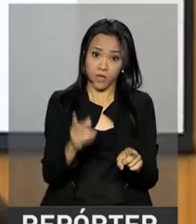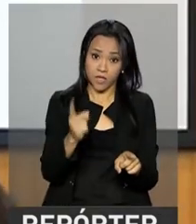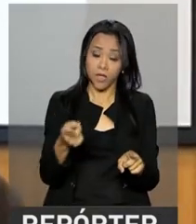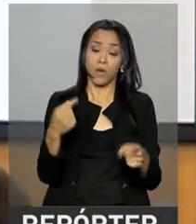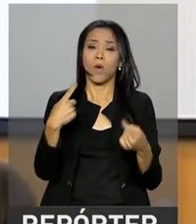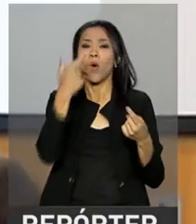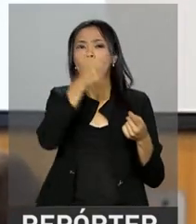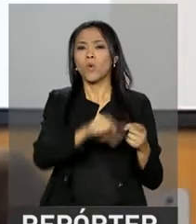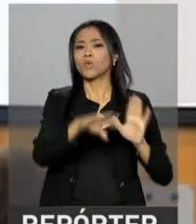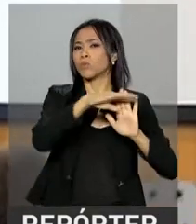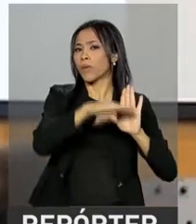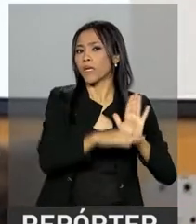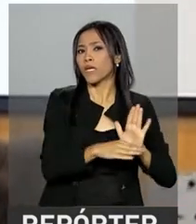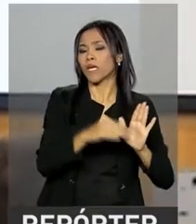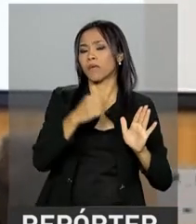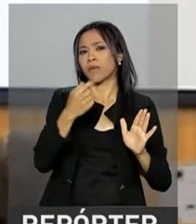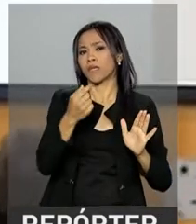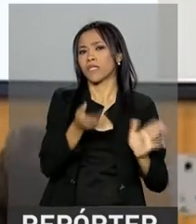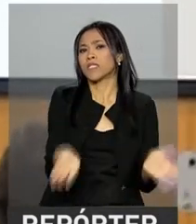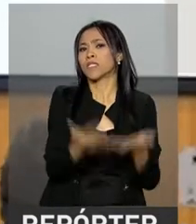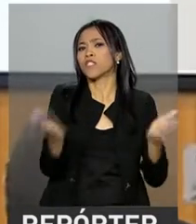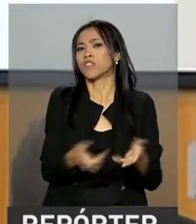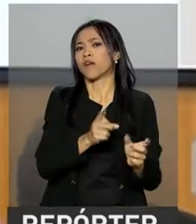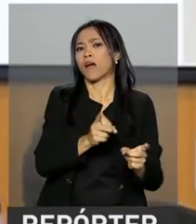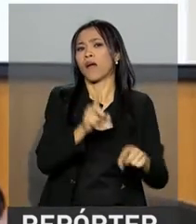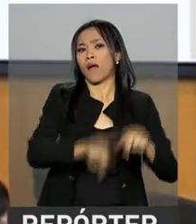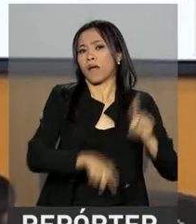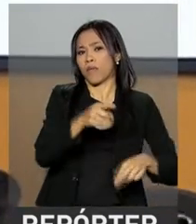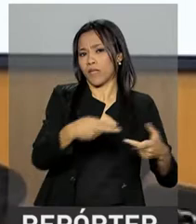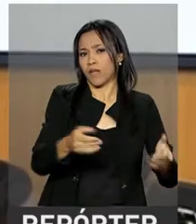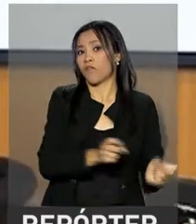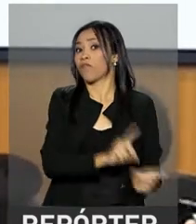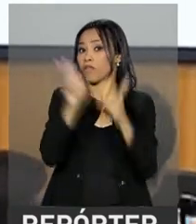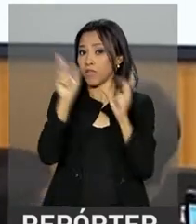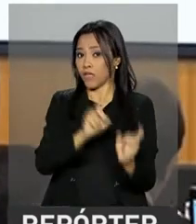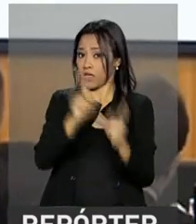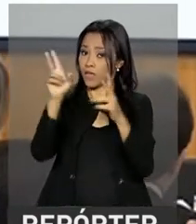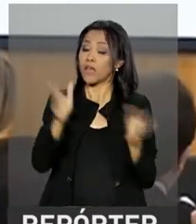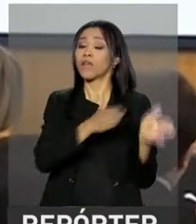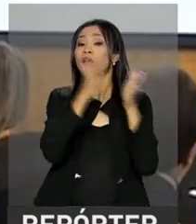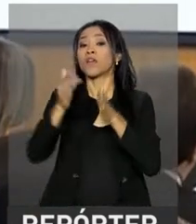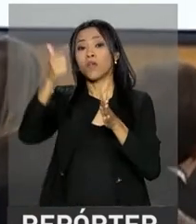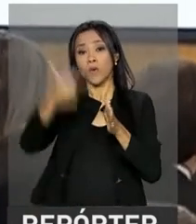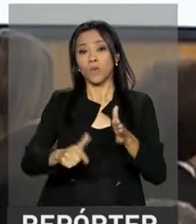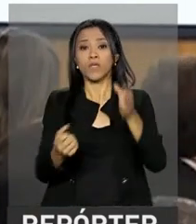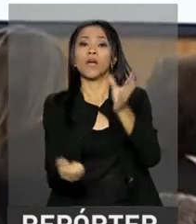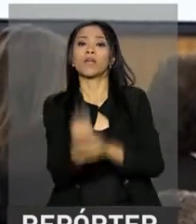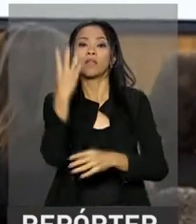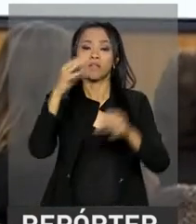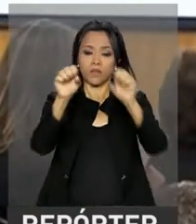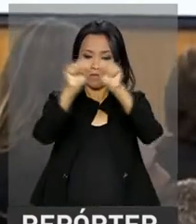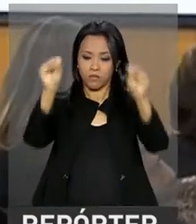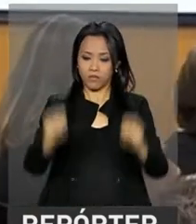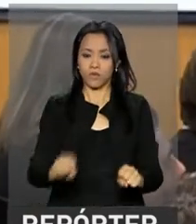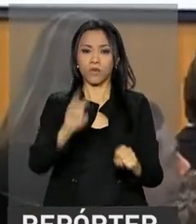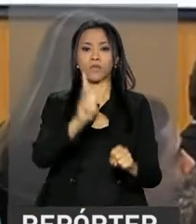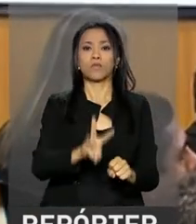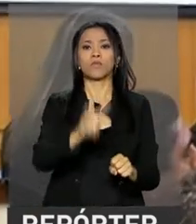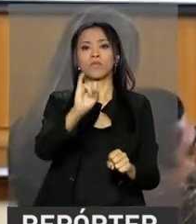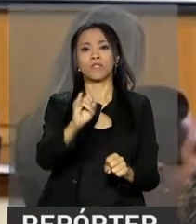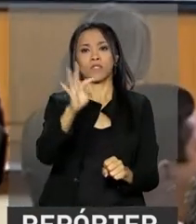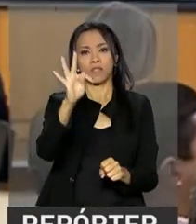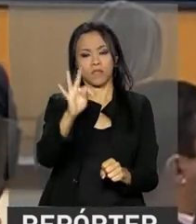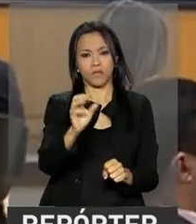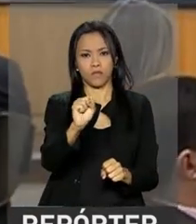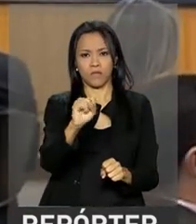Mais Produtivo, de incentivo à exportação, e o Portal Único de Comércio Exterior são iniciativas para melhorar a situação do país, atualmente